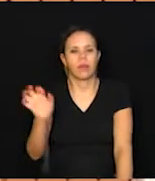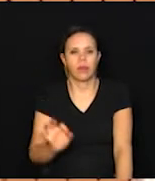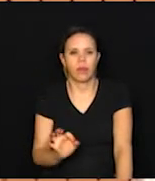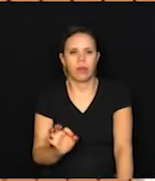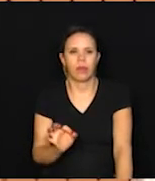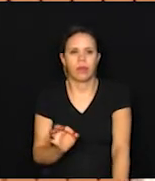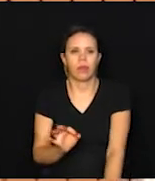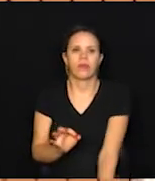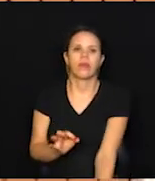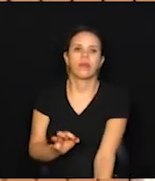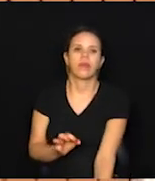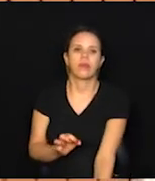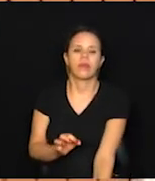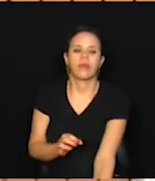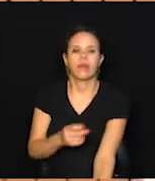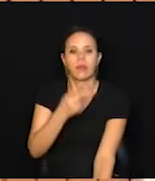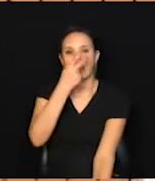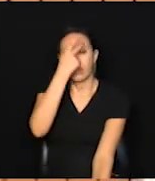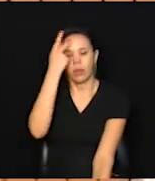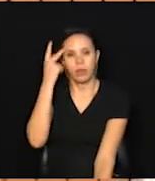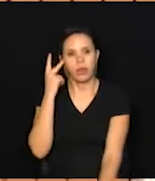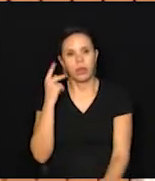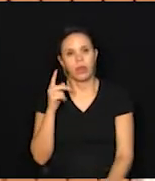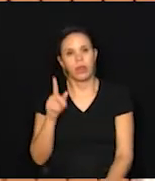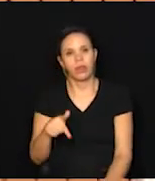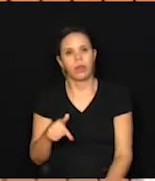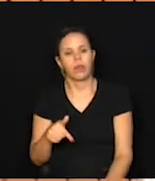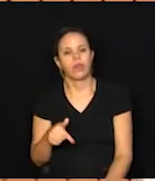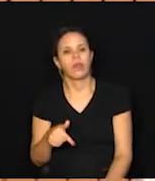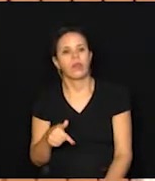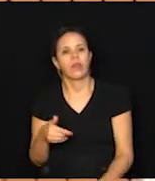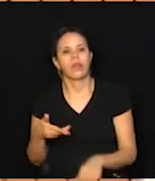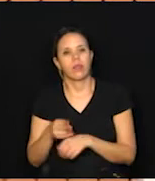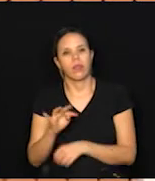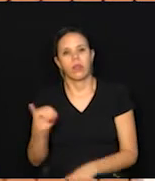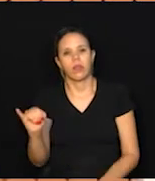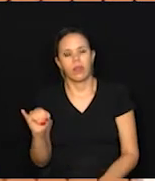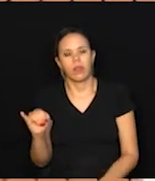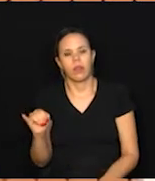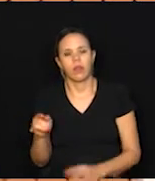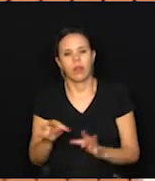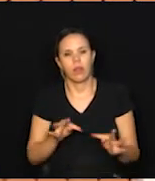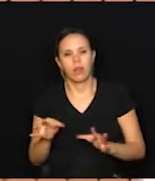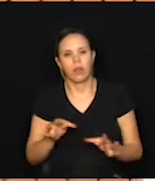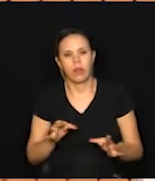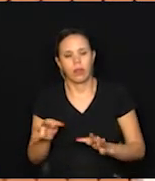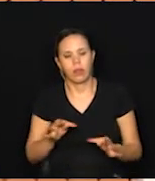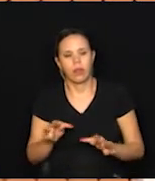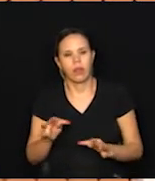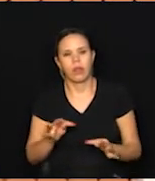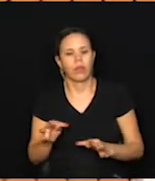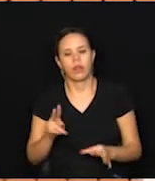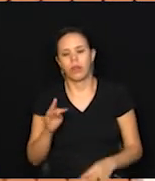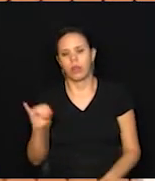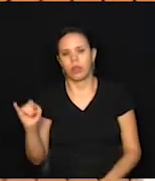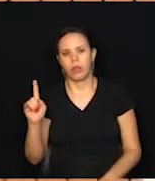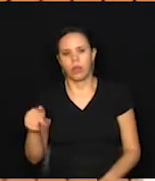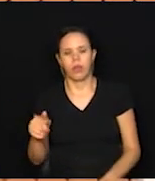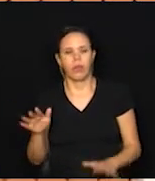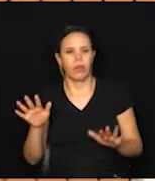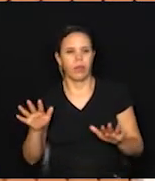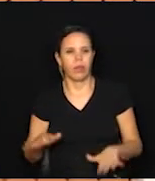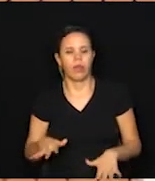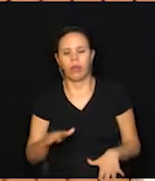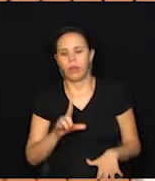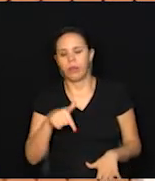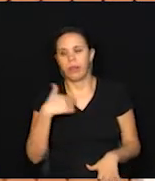52%, né, dos pacientes que adentram uma UTI ou precisam de um tratamento numa UTI, eles acabam vindo